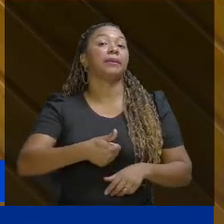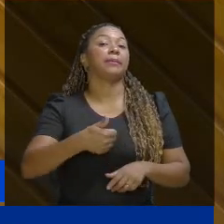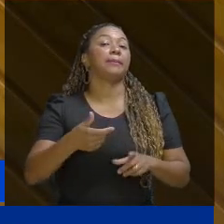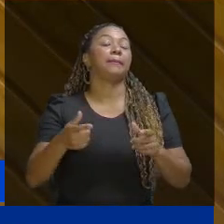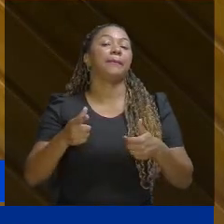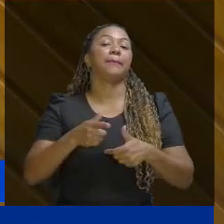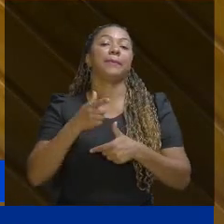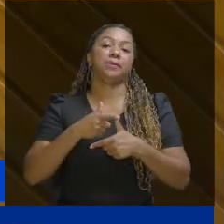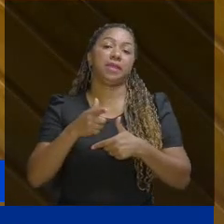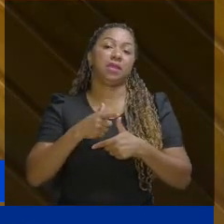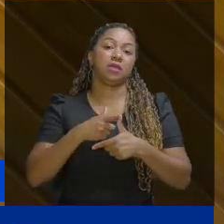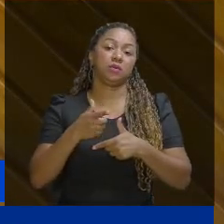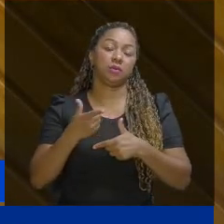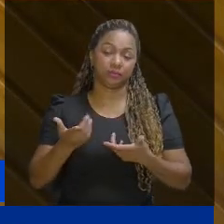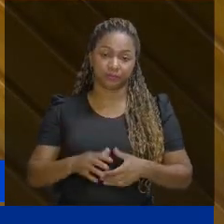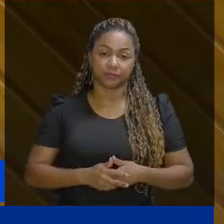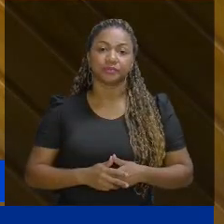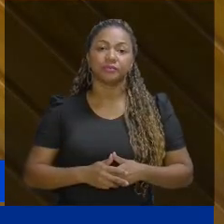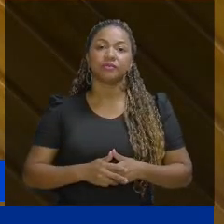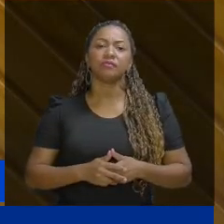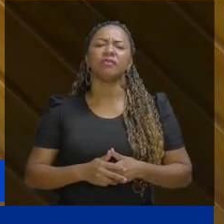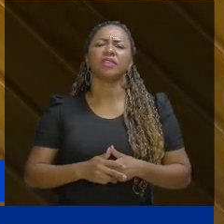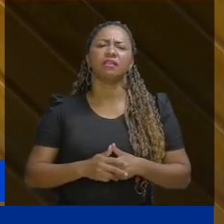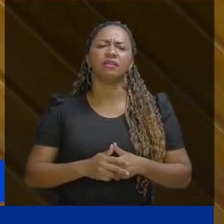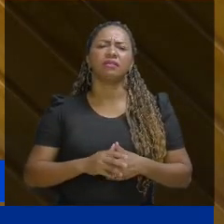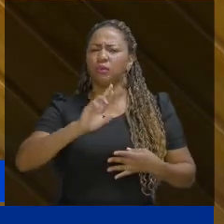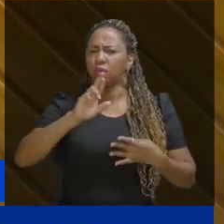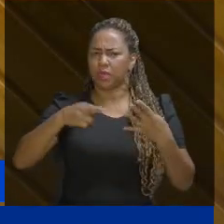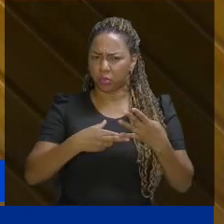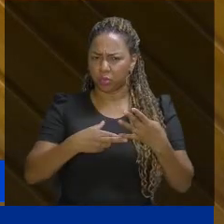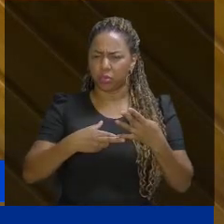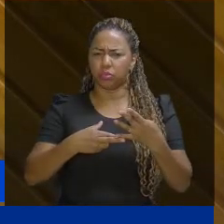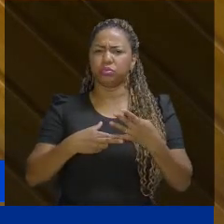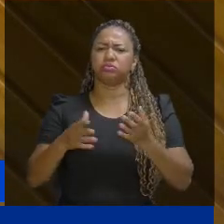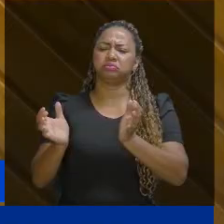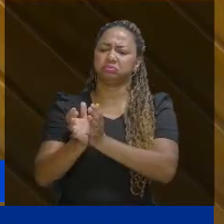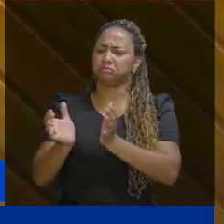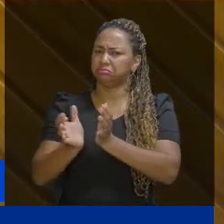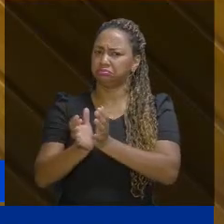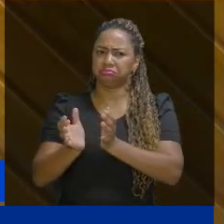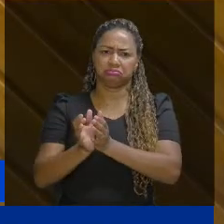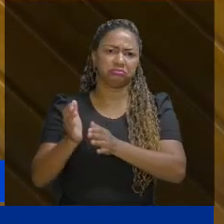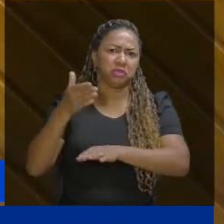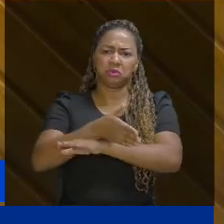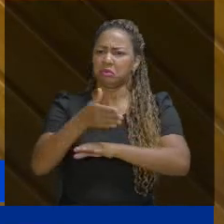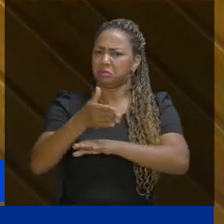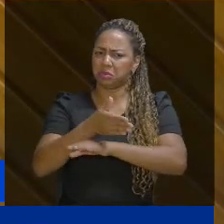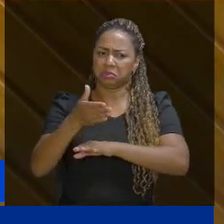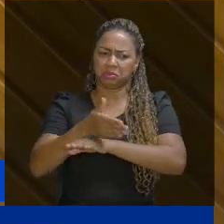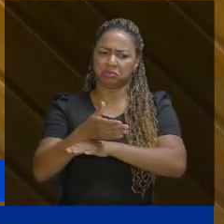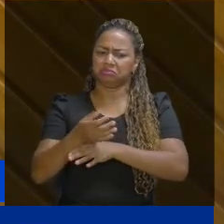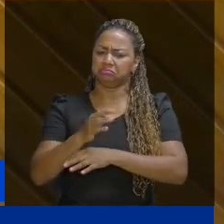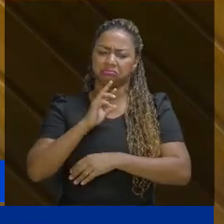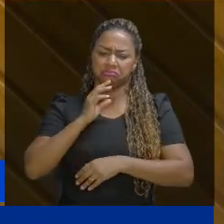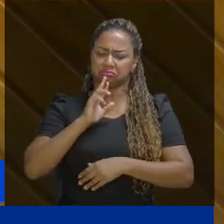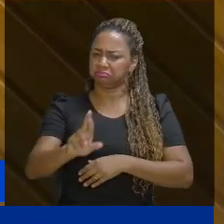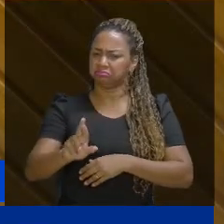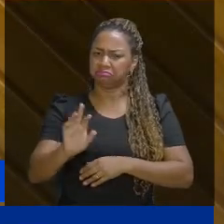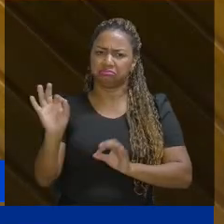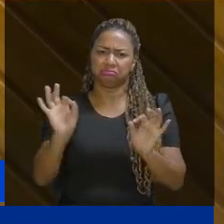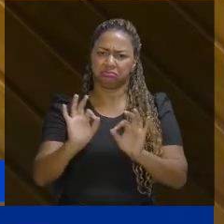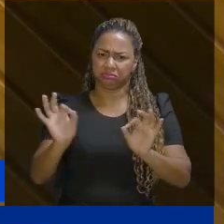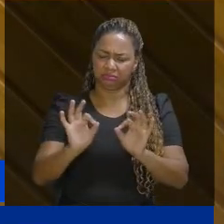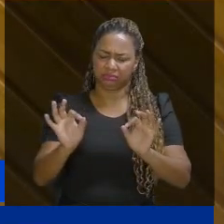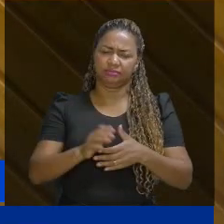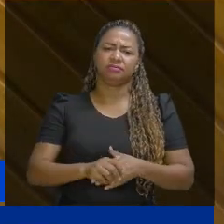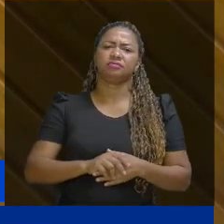Primeiramente, quando do agravo da coligação, sequer se faz presente, sequer contrarrazou esses embargos, quando